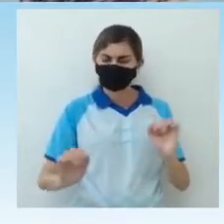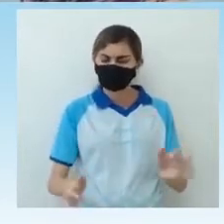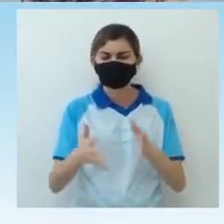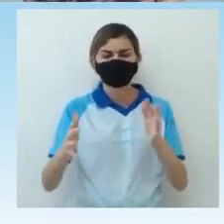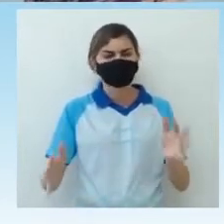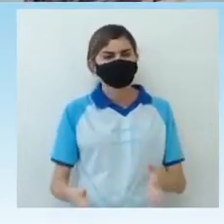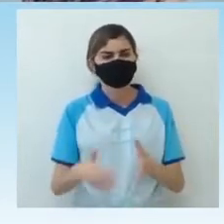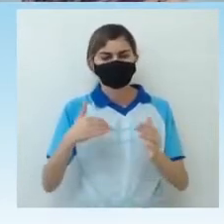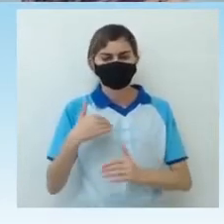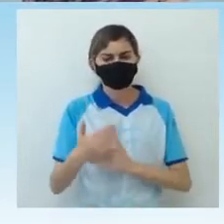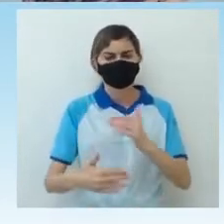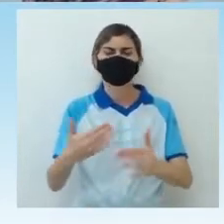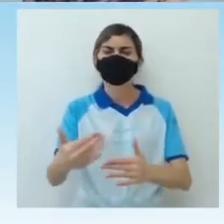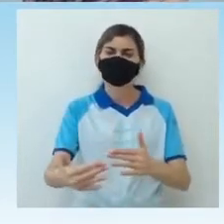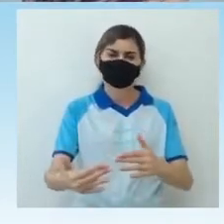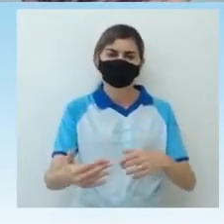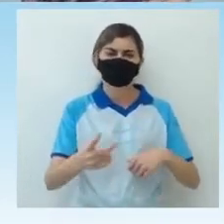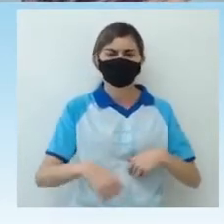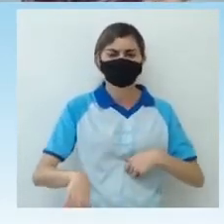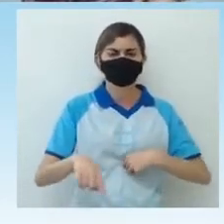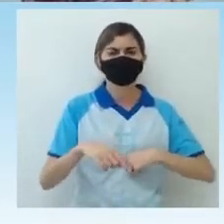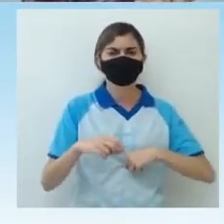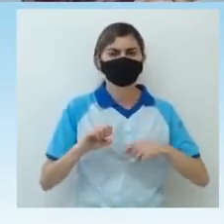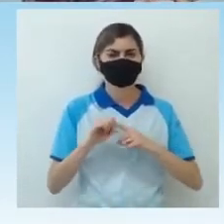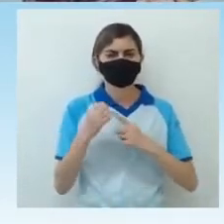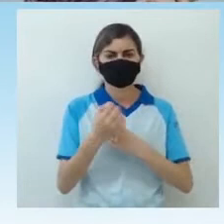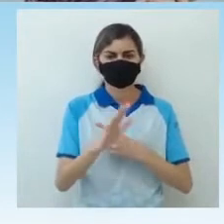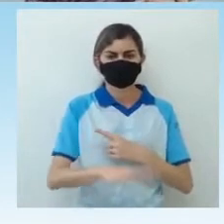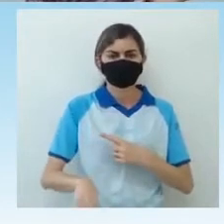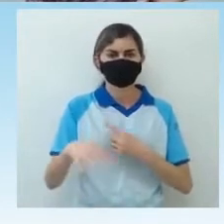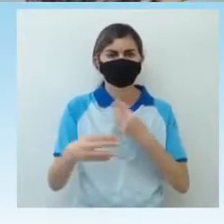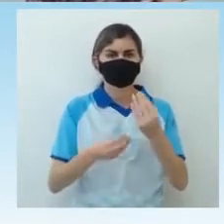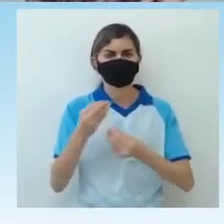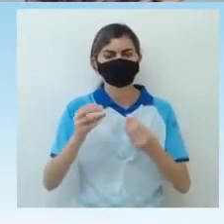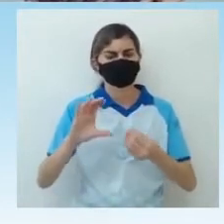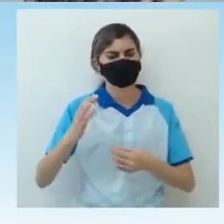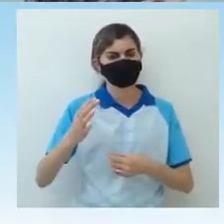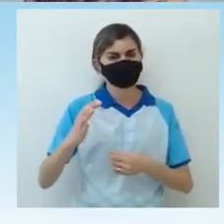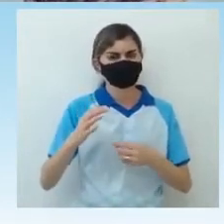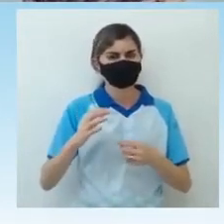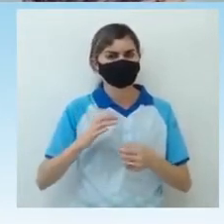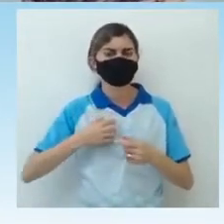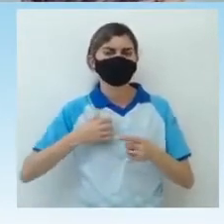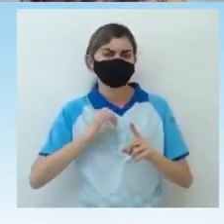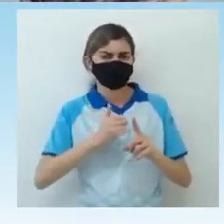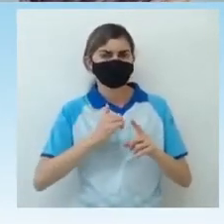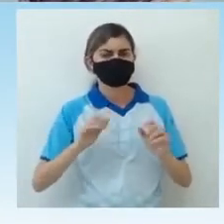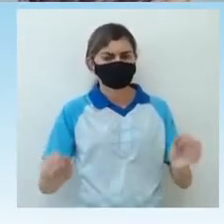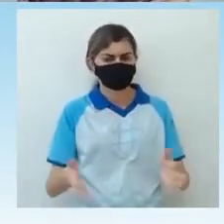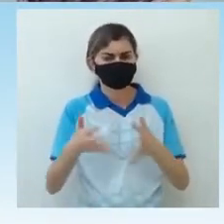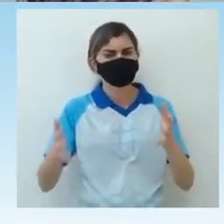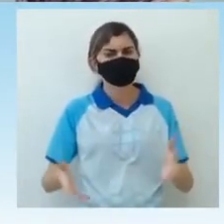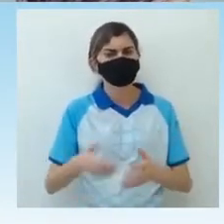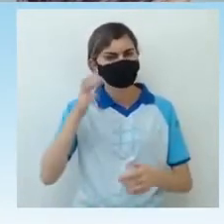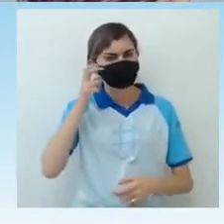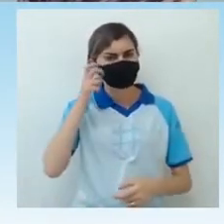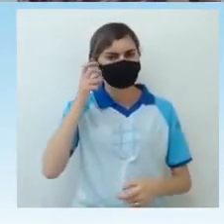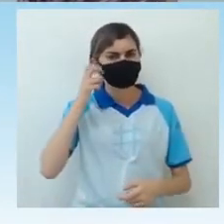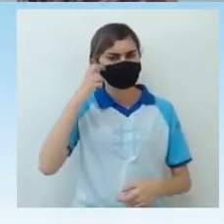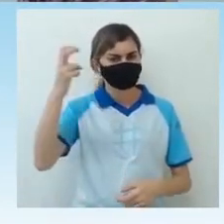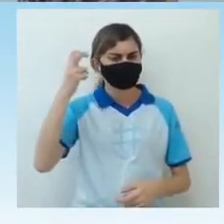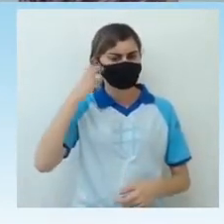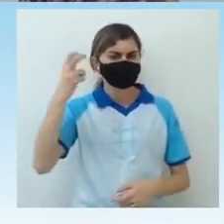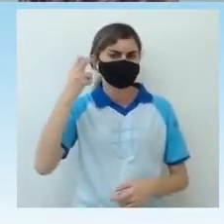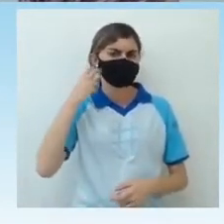contribui para o desenvolvimento da sociologia como ciência e contou com a contribuição de diversos intelectuais.